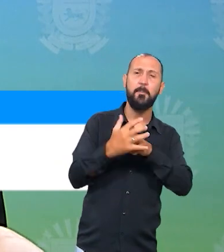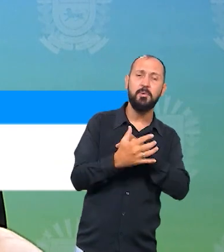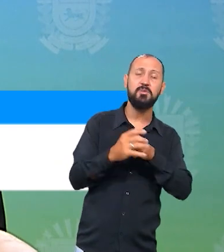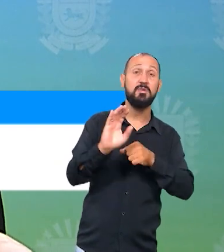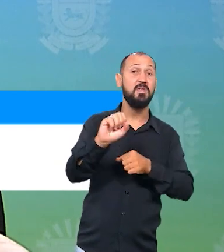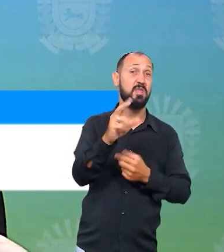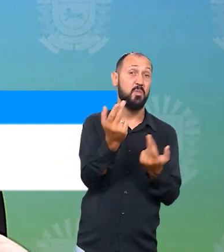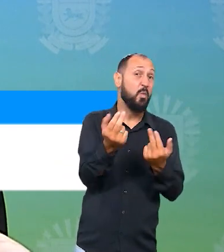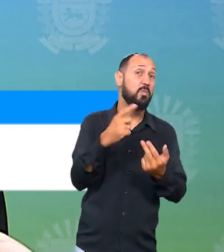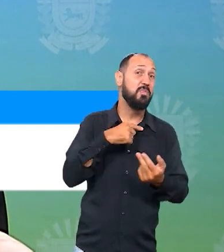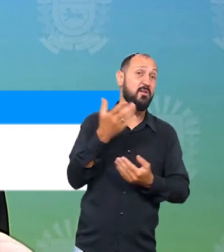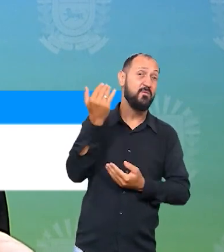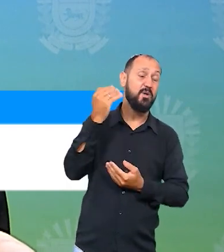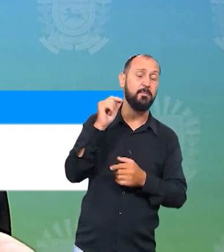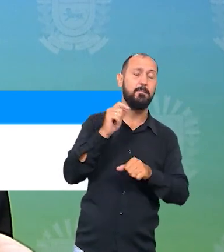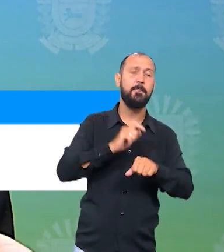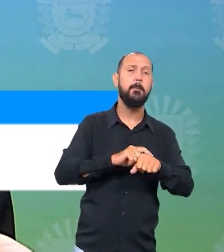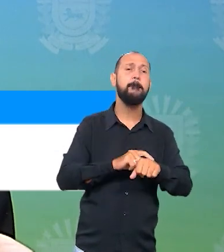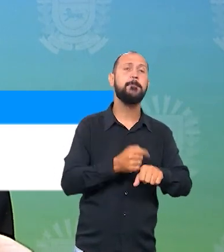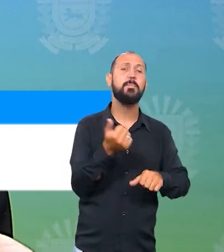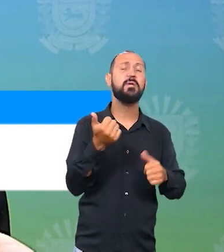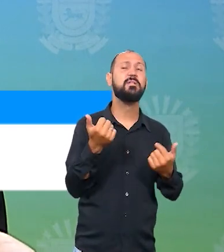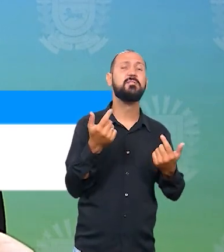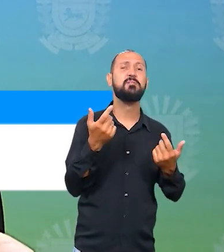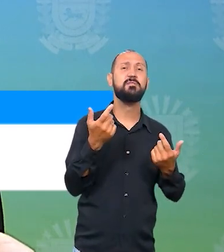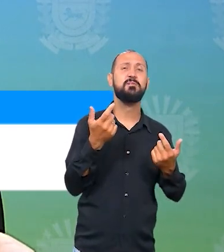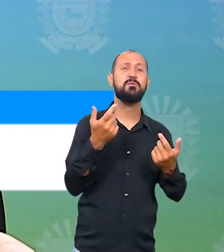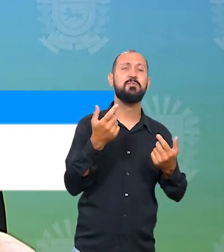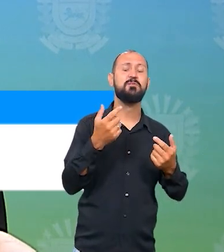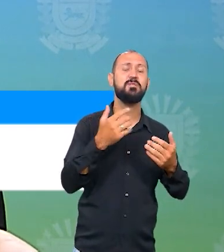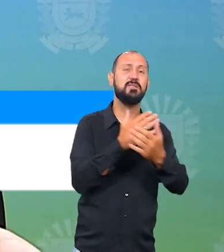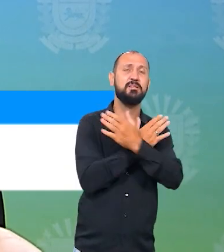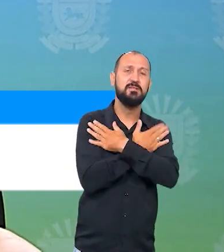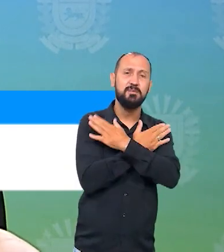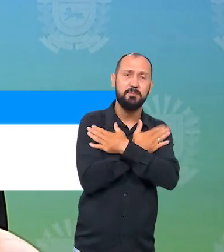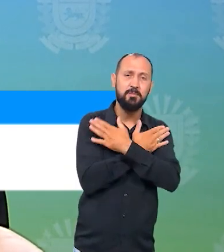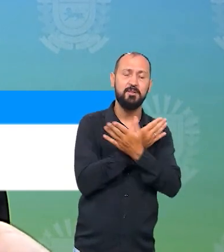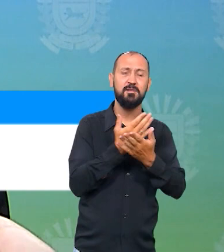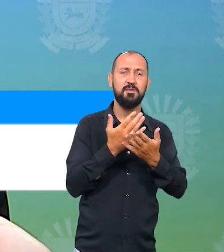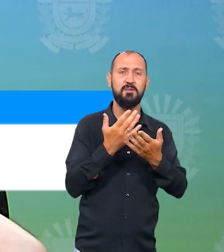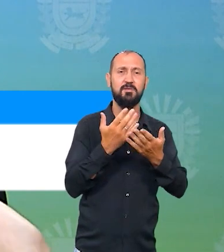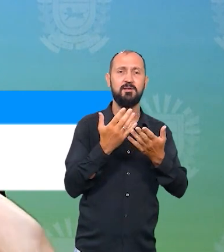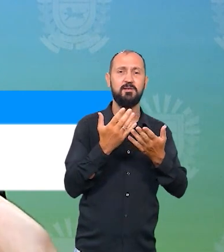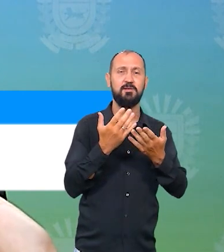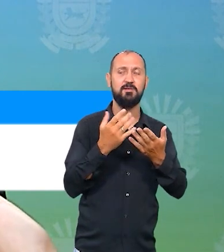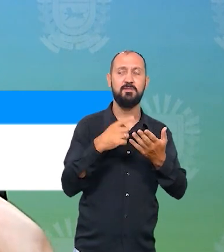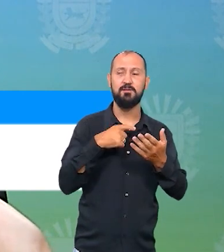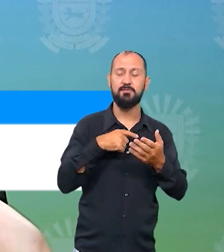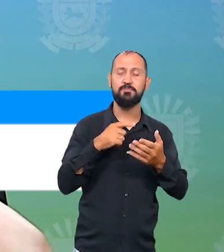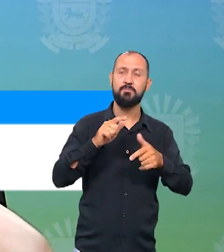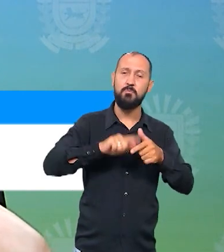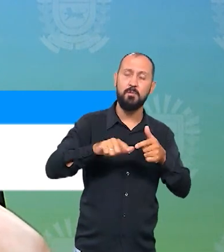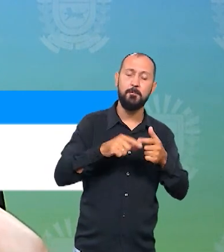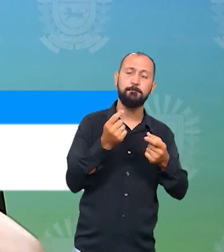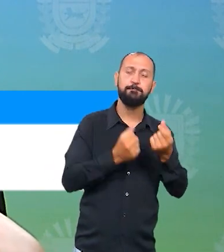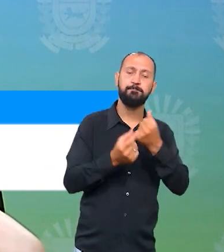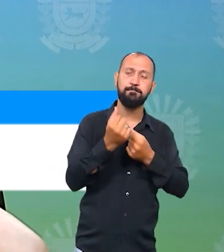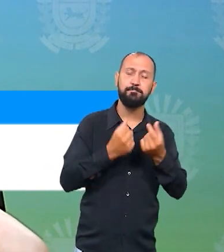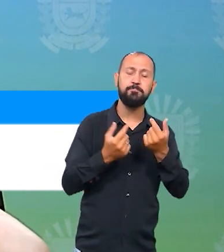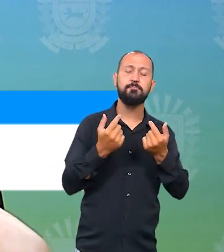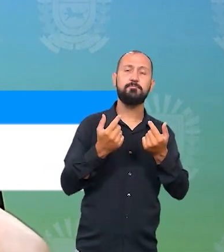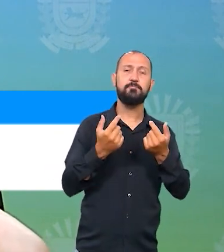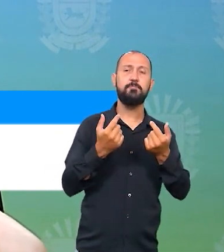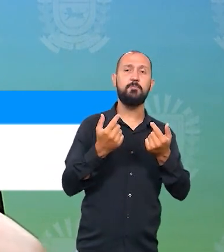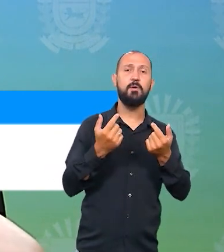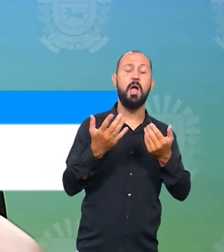nós tivemos, momentos de desemprego. As pessoas enfrentam nessa crise econômica,